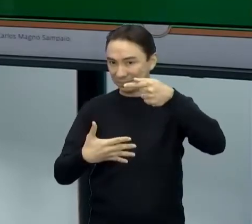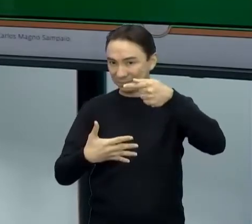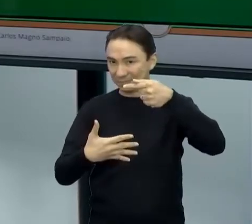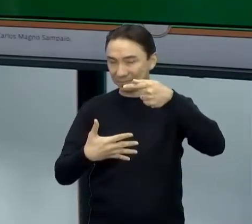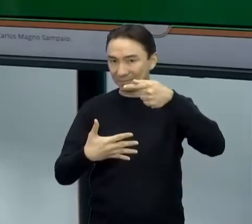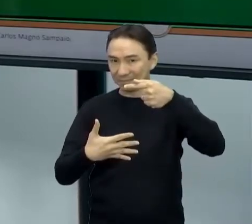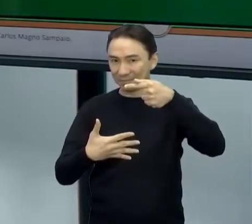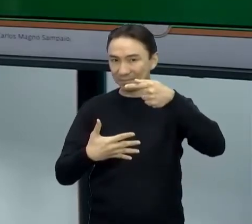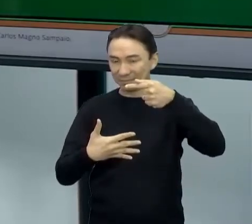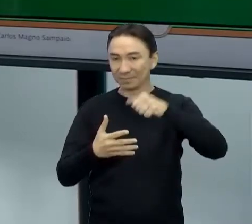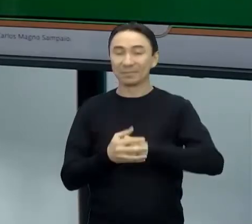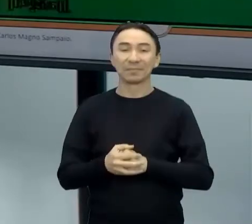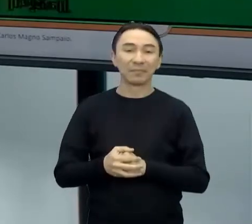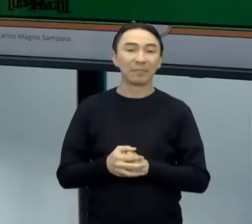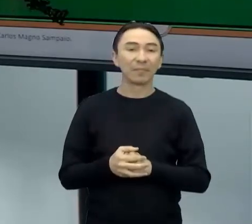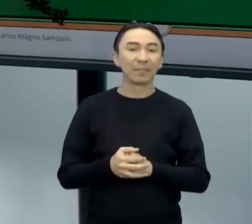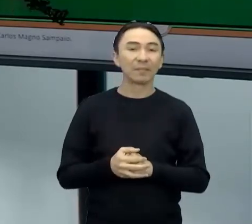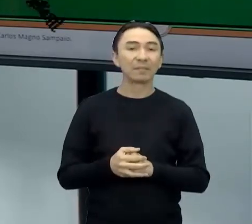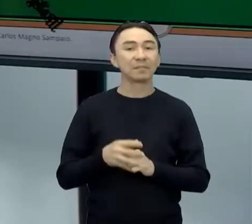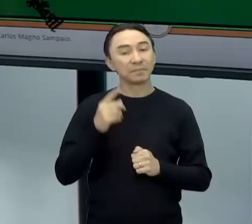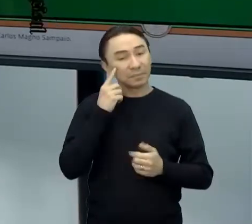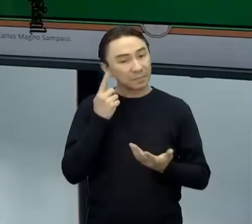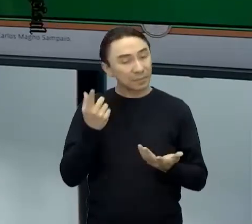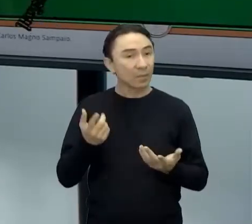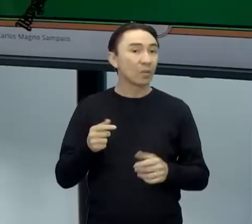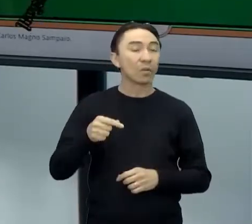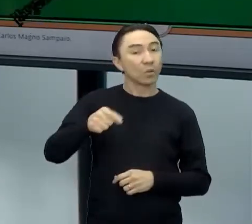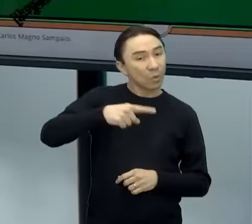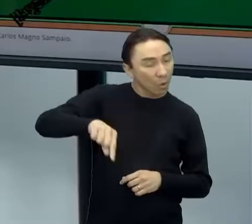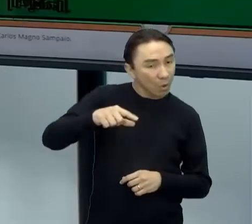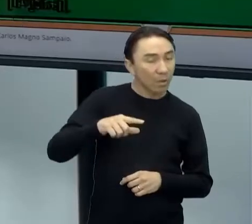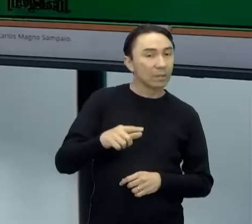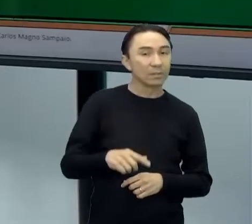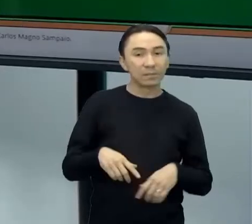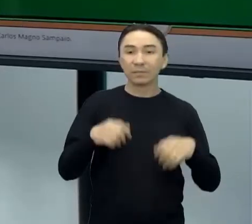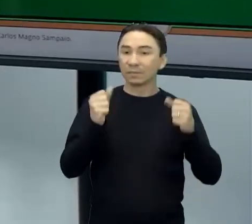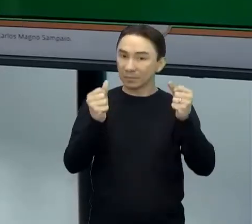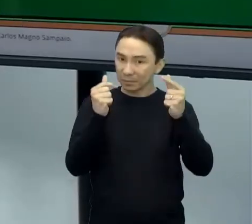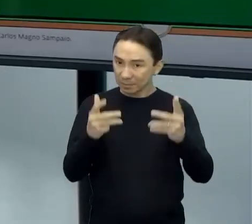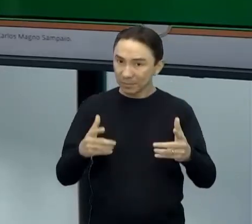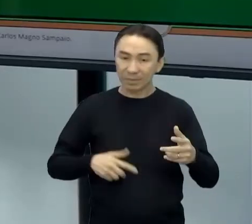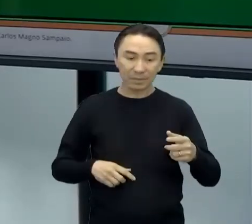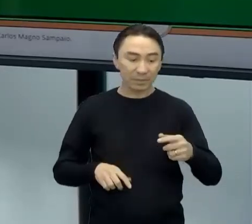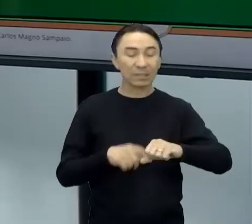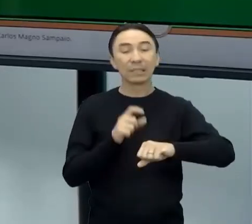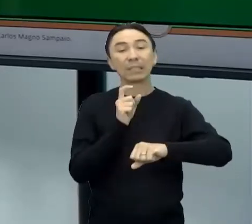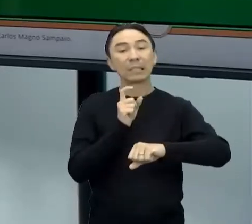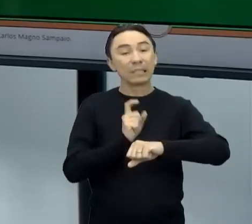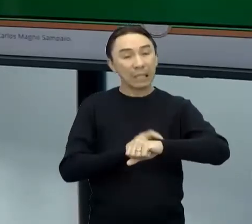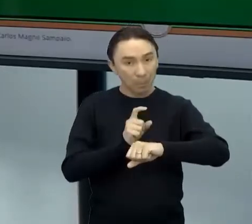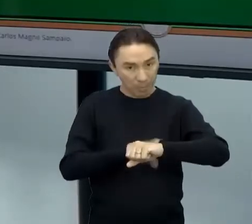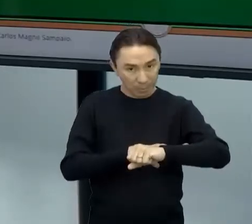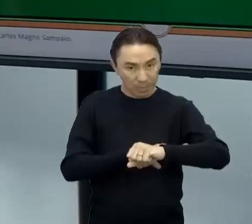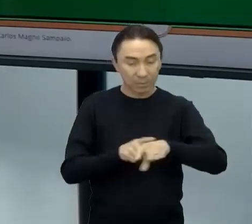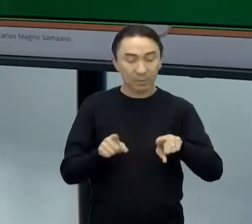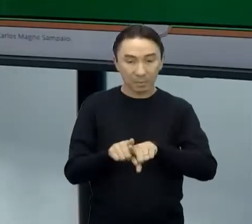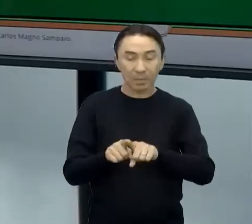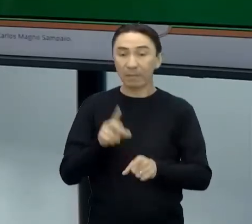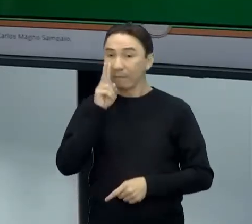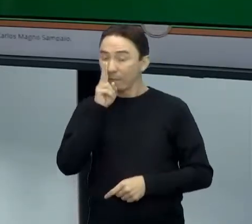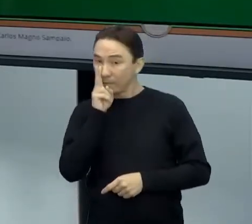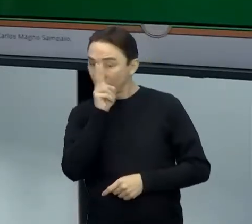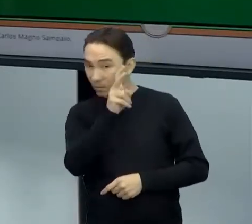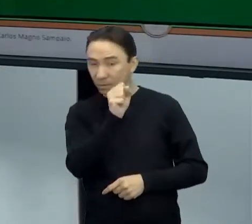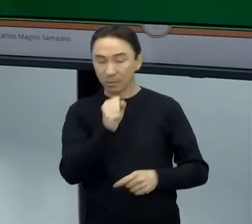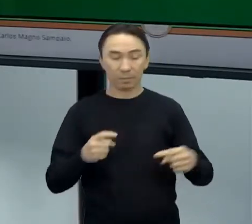anotação. Veja o que a gente está falando aqui. Esse tempo com a força aplicada é importante